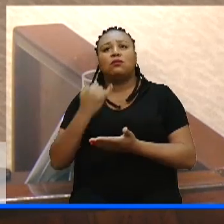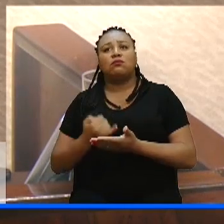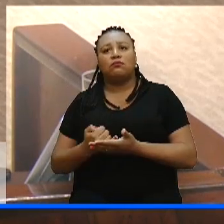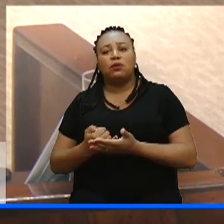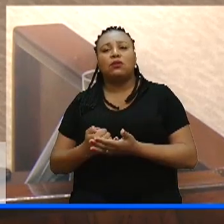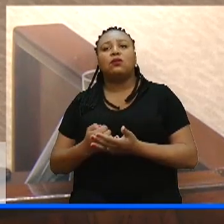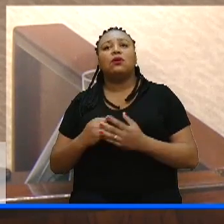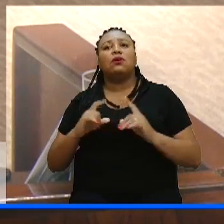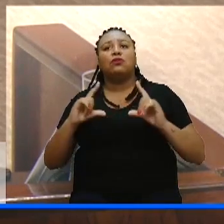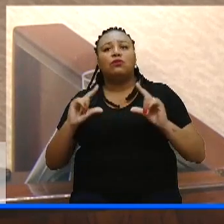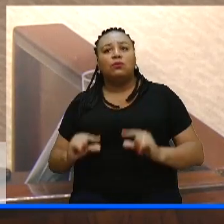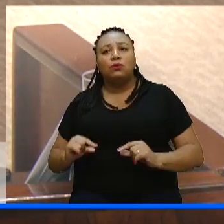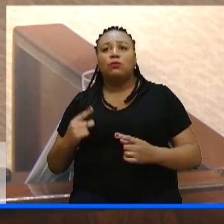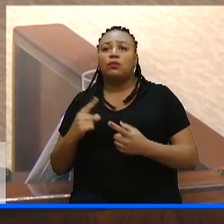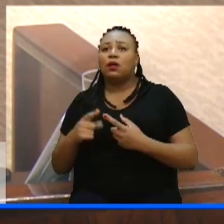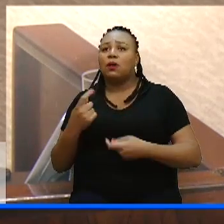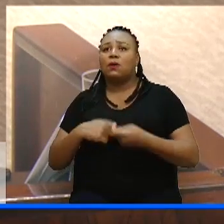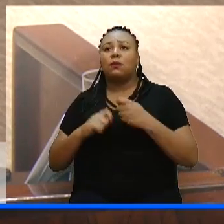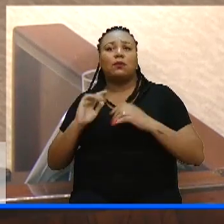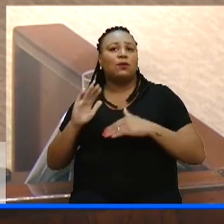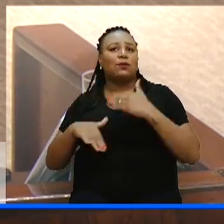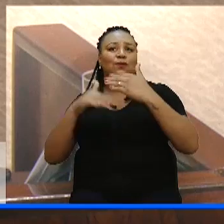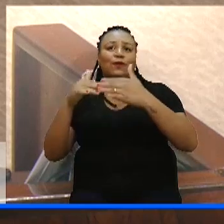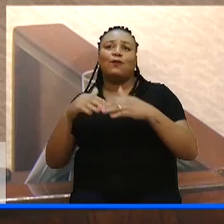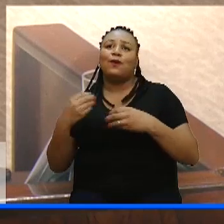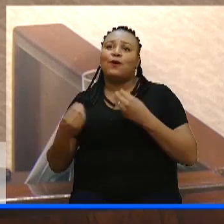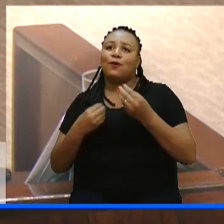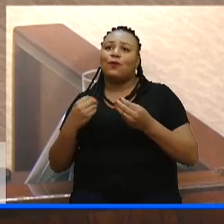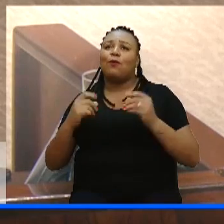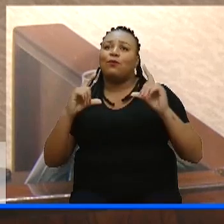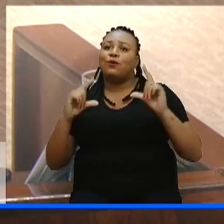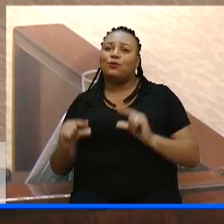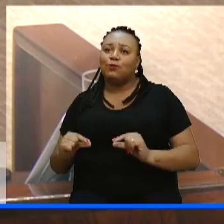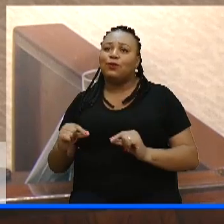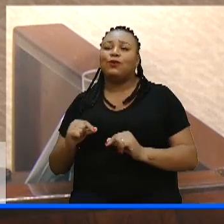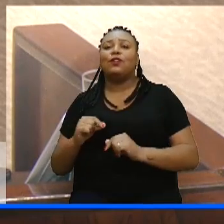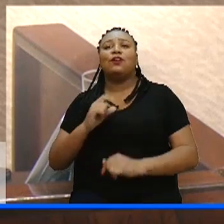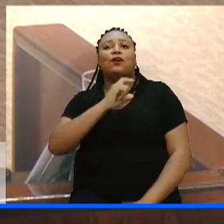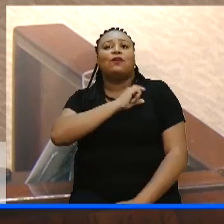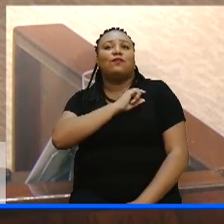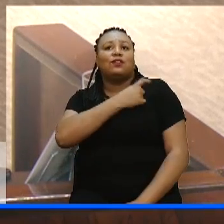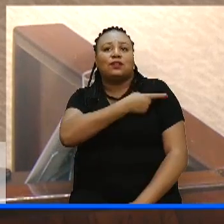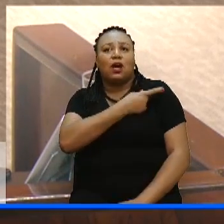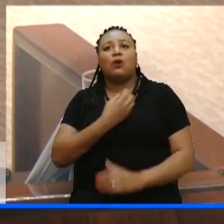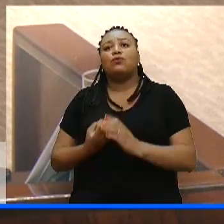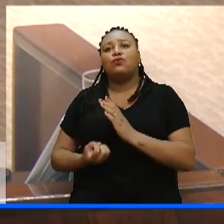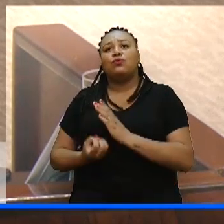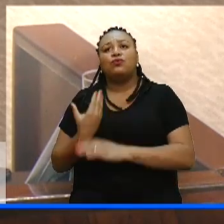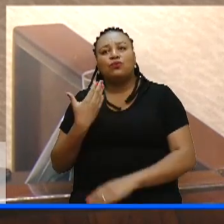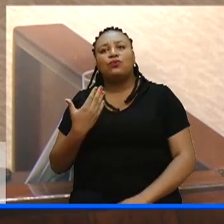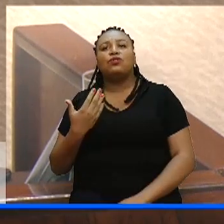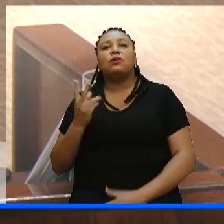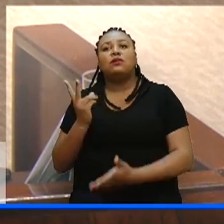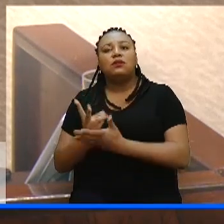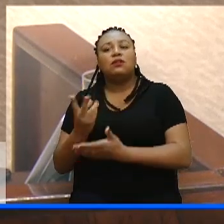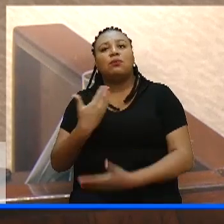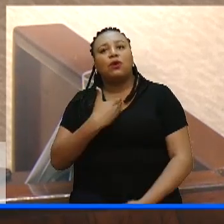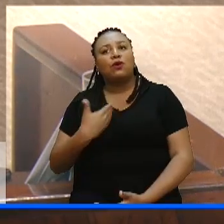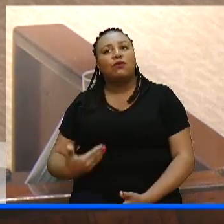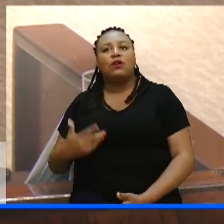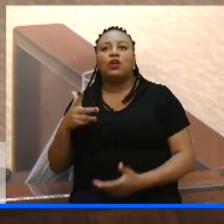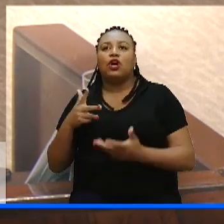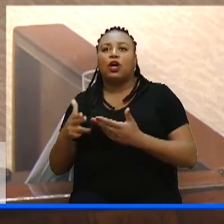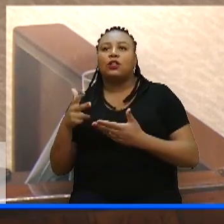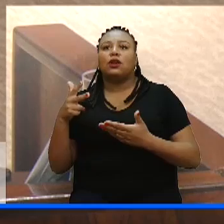não se desenvolve e aí como cai a arrecadação fiscal surge sempre aqueles governos é que tem que